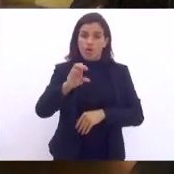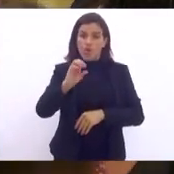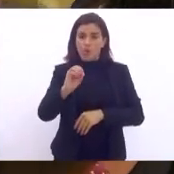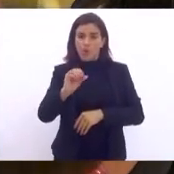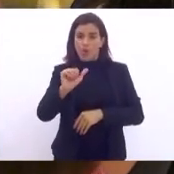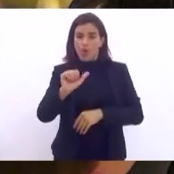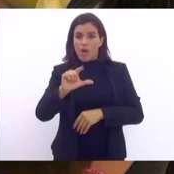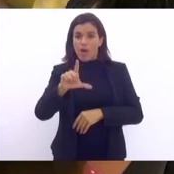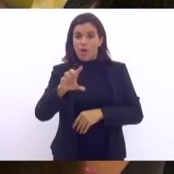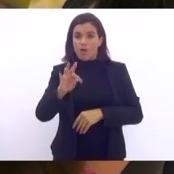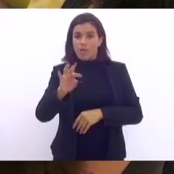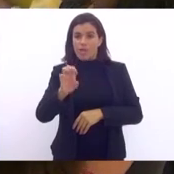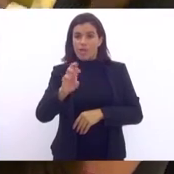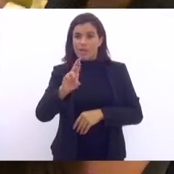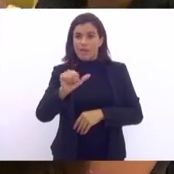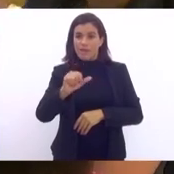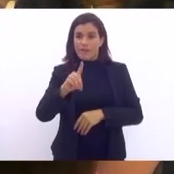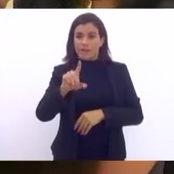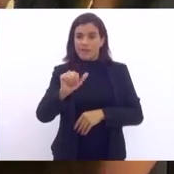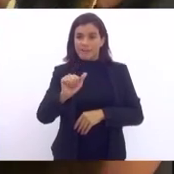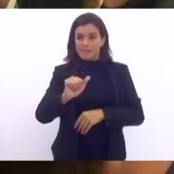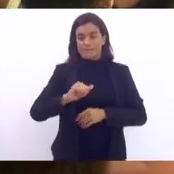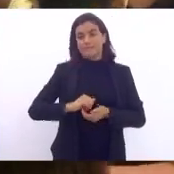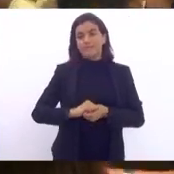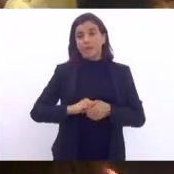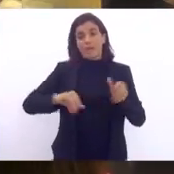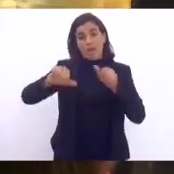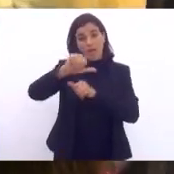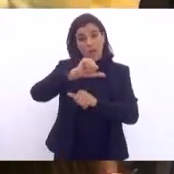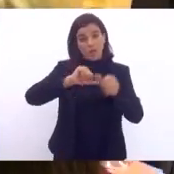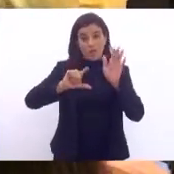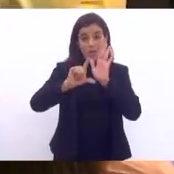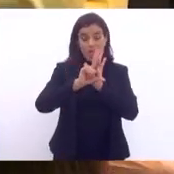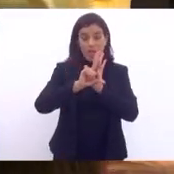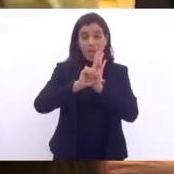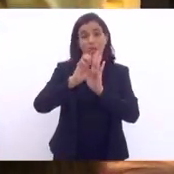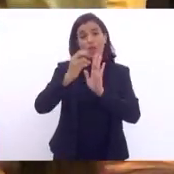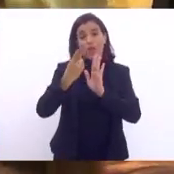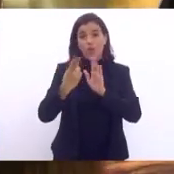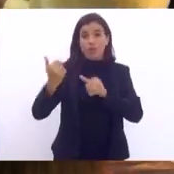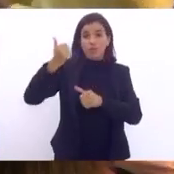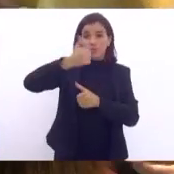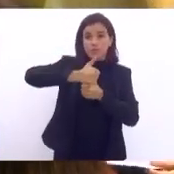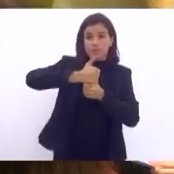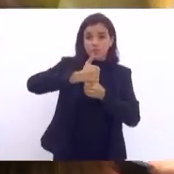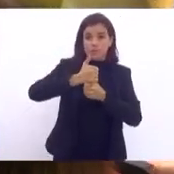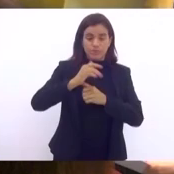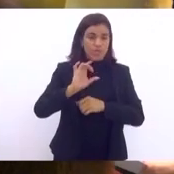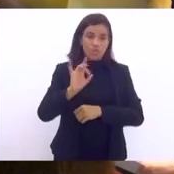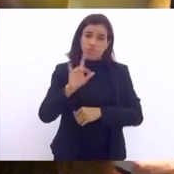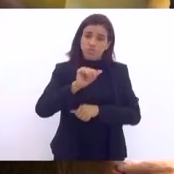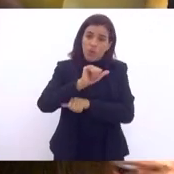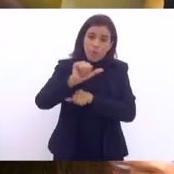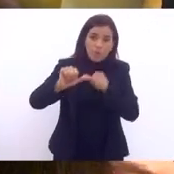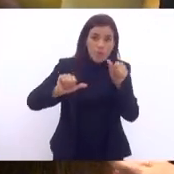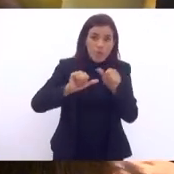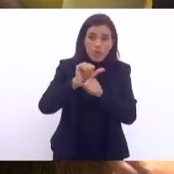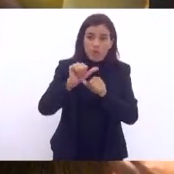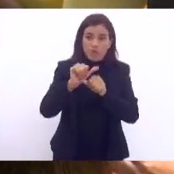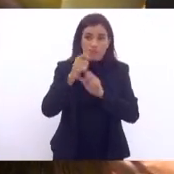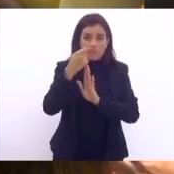botar altera a lei ou suprime daqui. Era uma questão só de ajuste de texto, mas que não muda nada. Então, por isso que o parecer foi